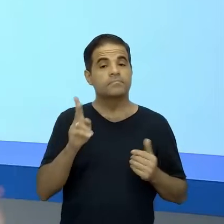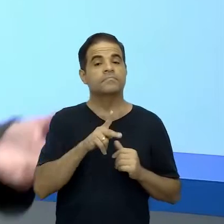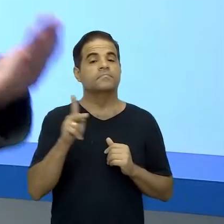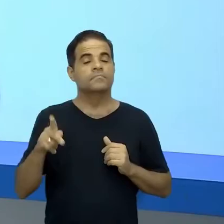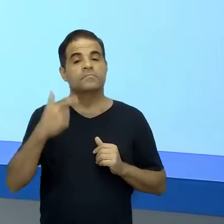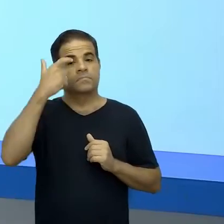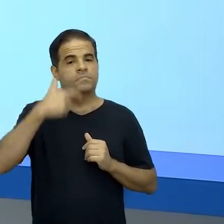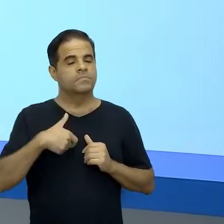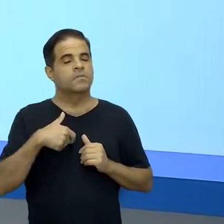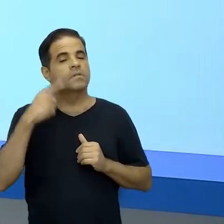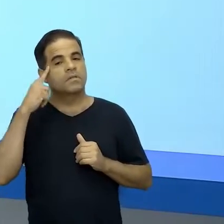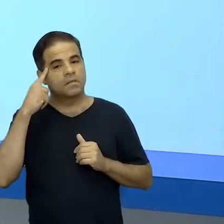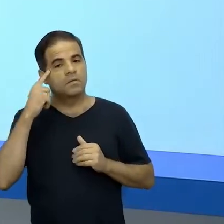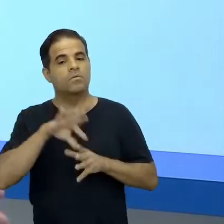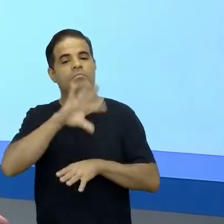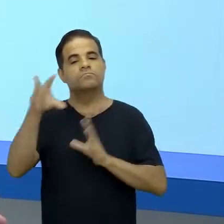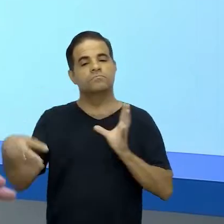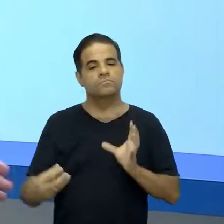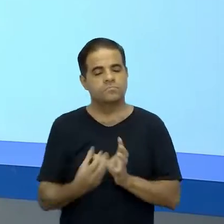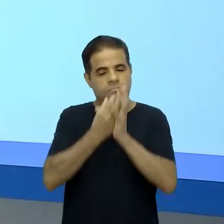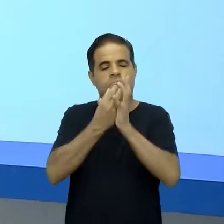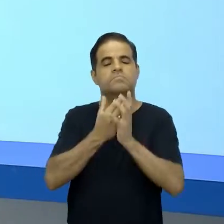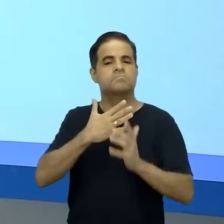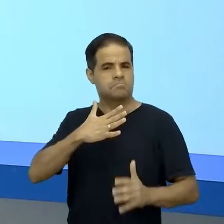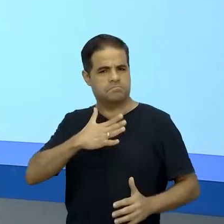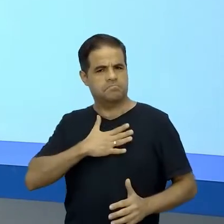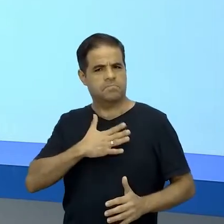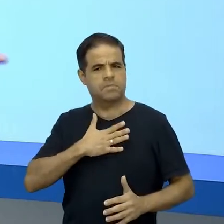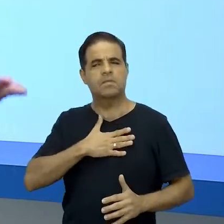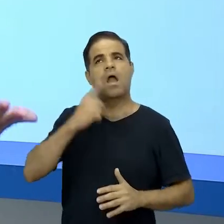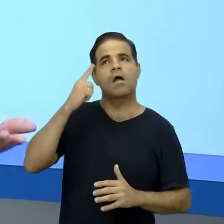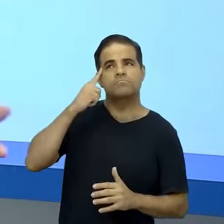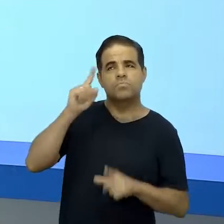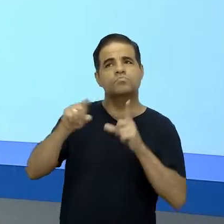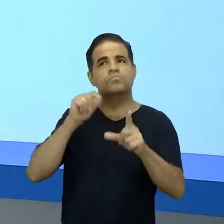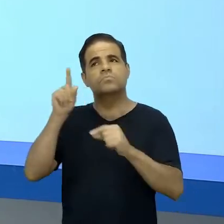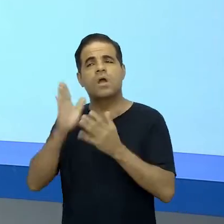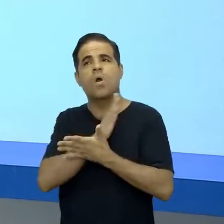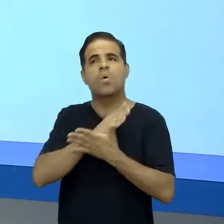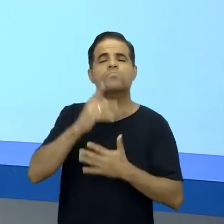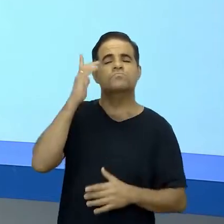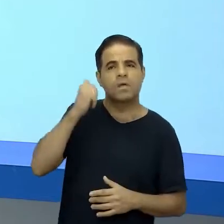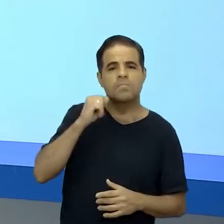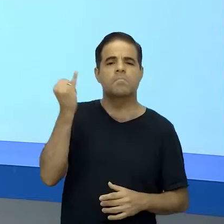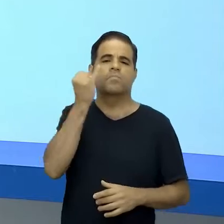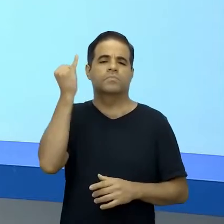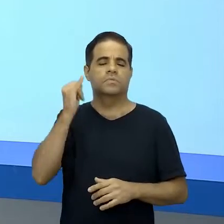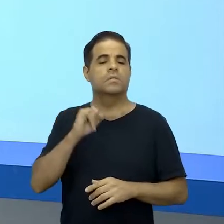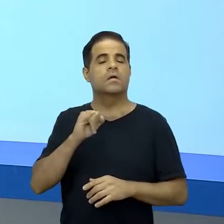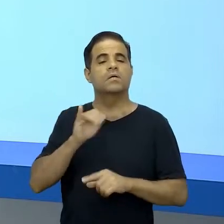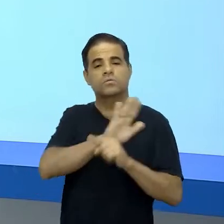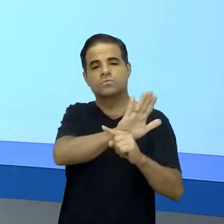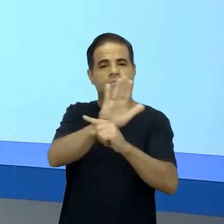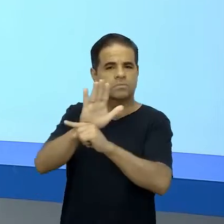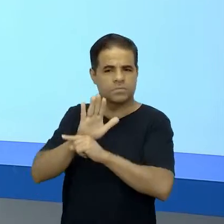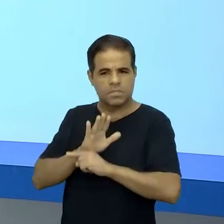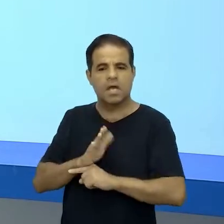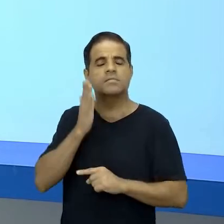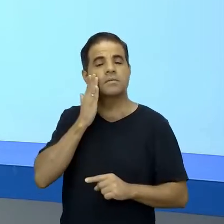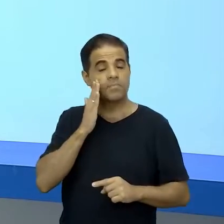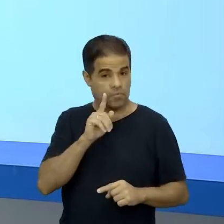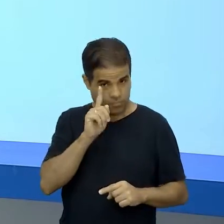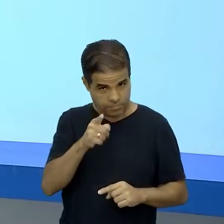Josélio, eu fiz uma curadoria minha de artistas que eu achava que era importante a galera saber. Mas o professor aí em sala de aula e